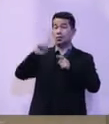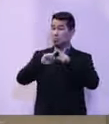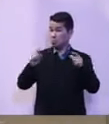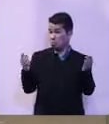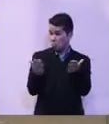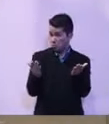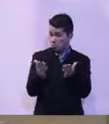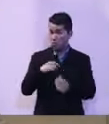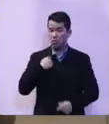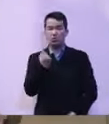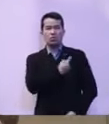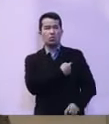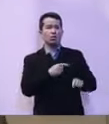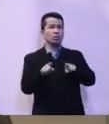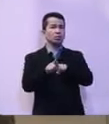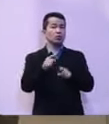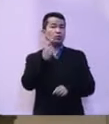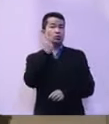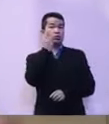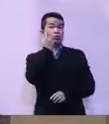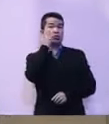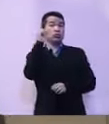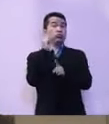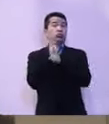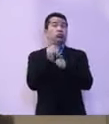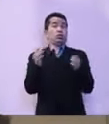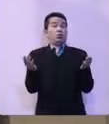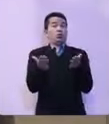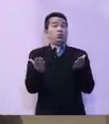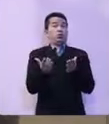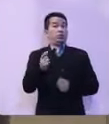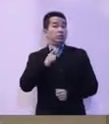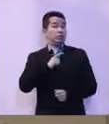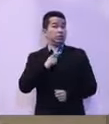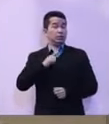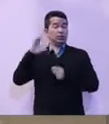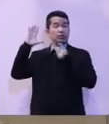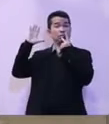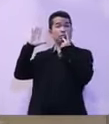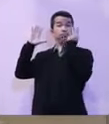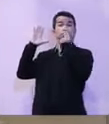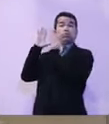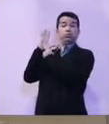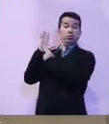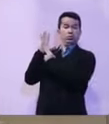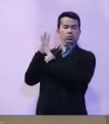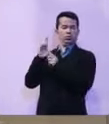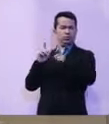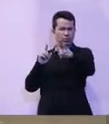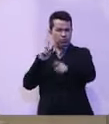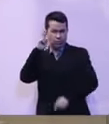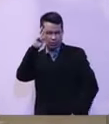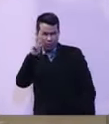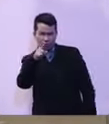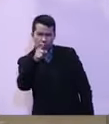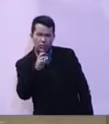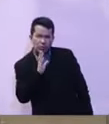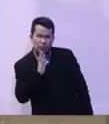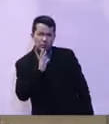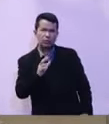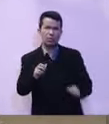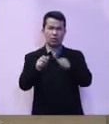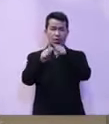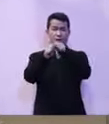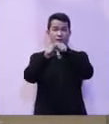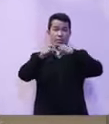algumas dessas promessas só vão acontecer nesse tempo final. Como lá no livro do Apocalipse, quando diz que o Senhor vai